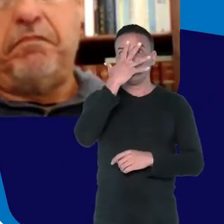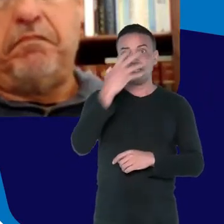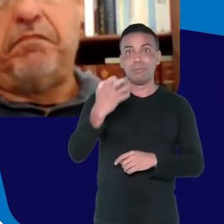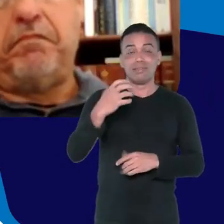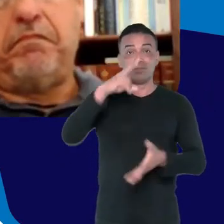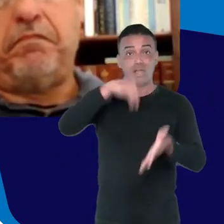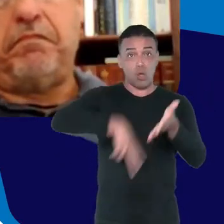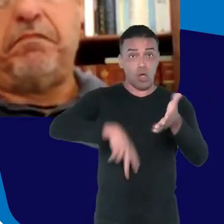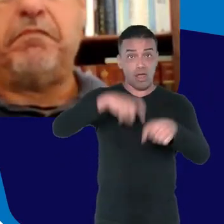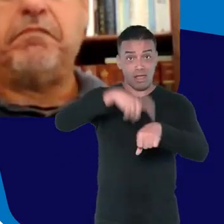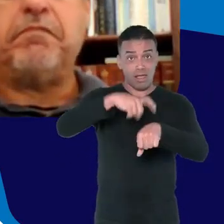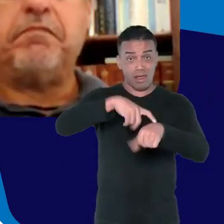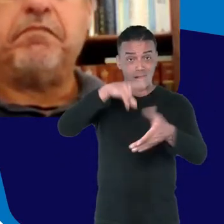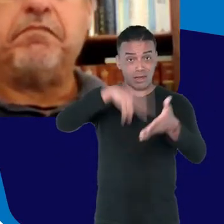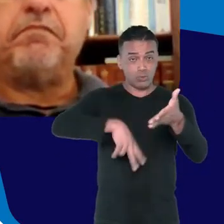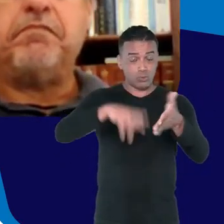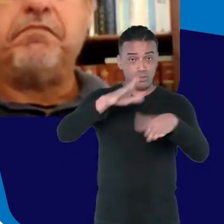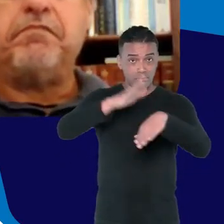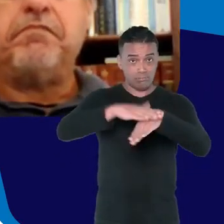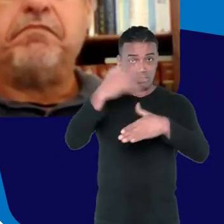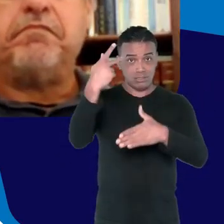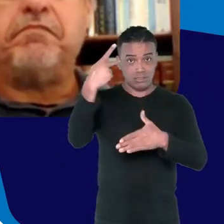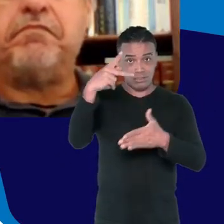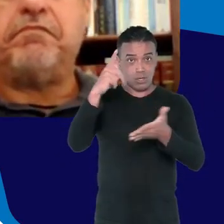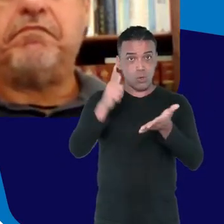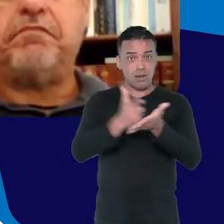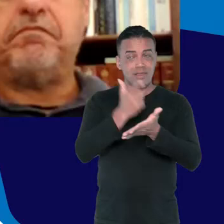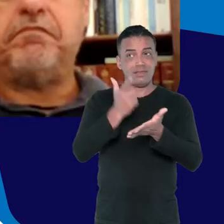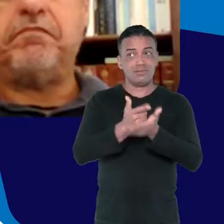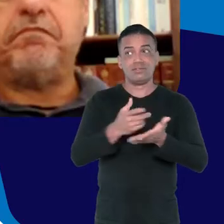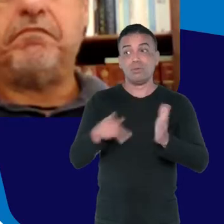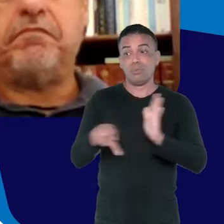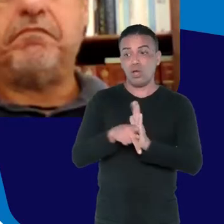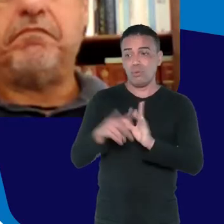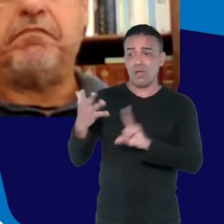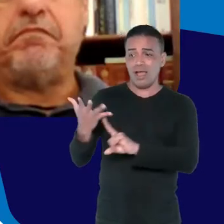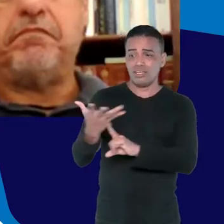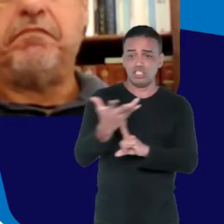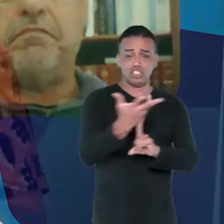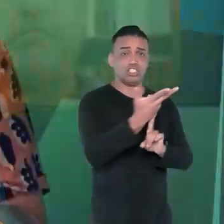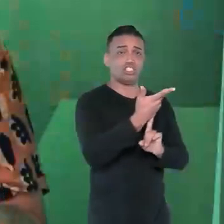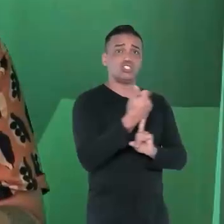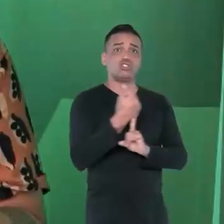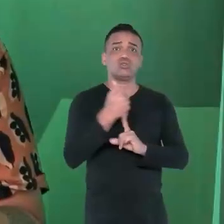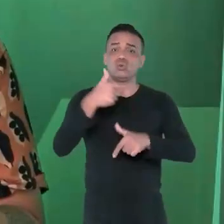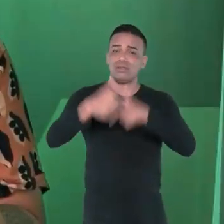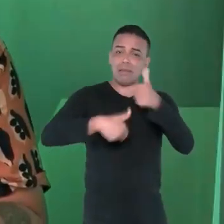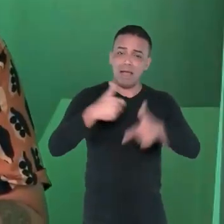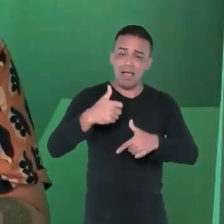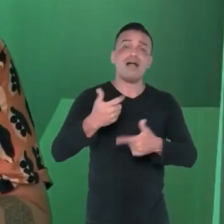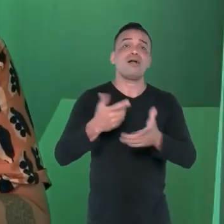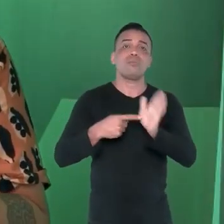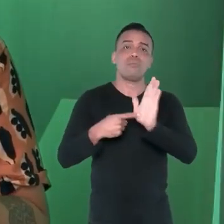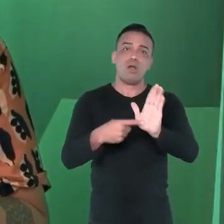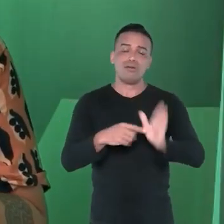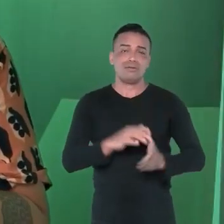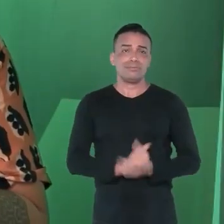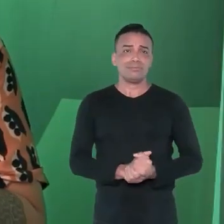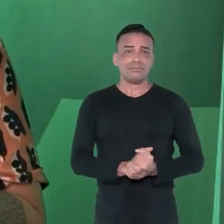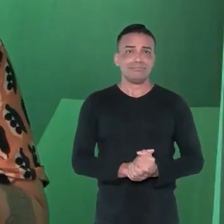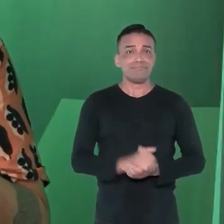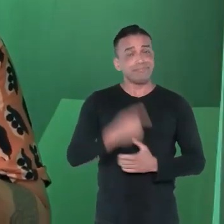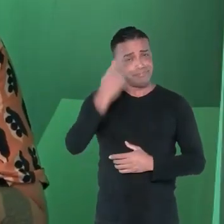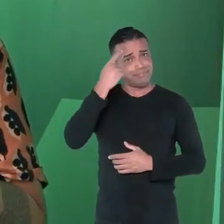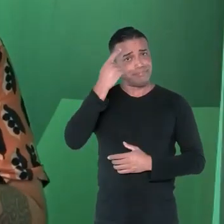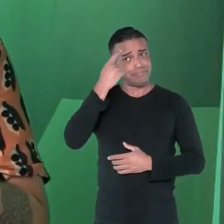leitura é toda uma discussão também sobre o trabalho artístico que o seu personagem faz ali, que ele traz. Né,